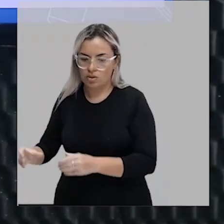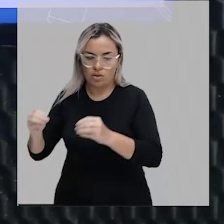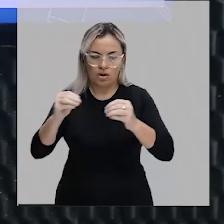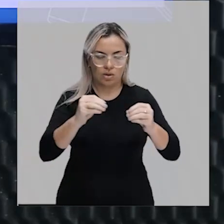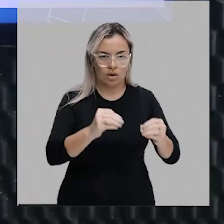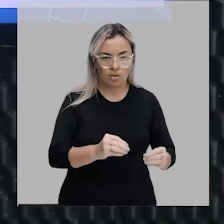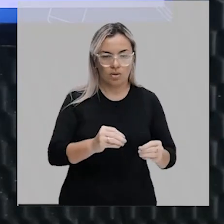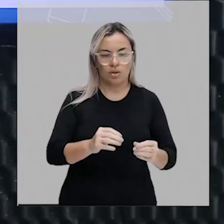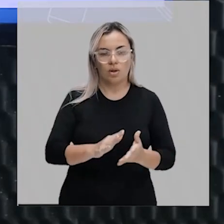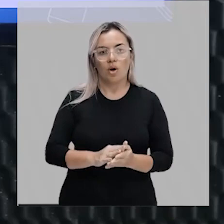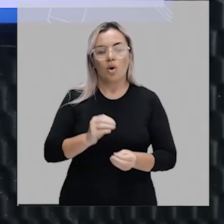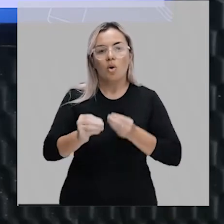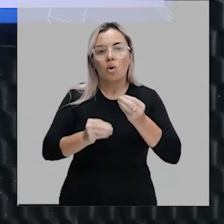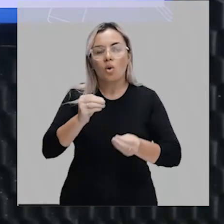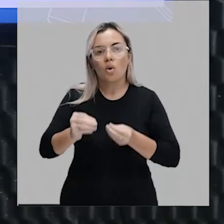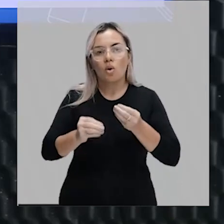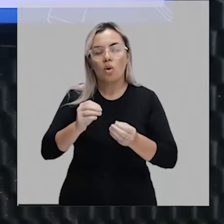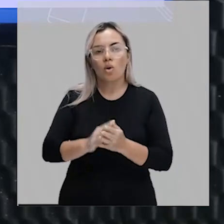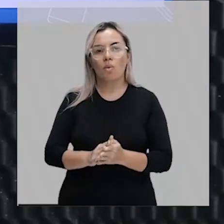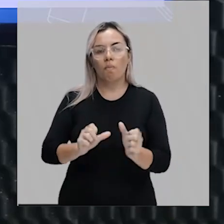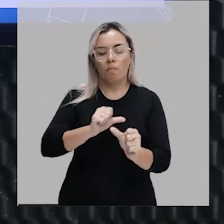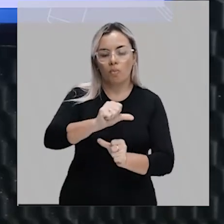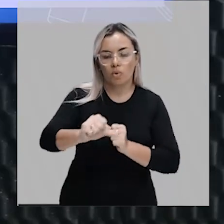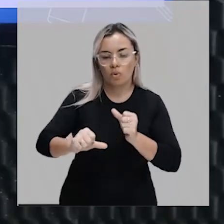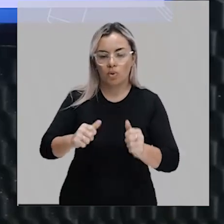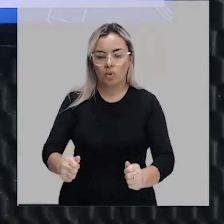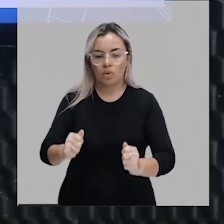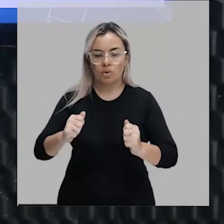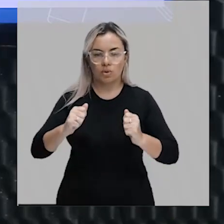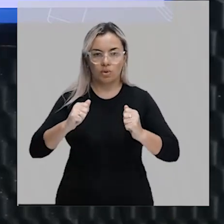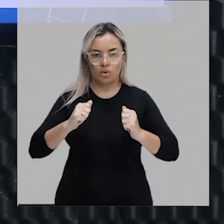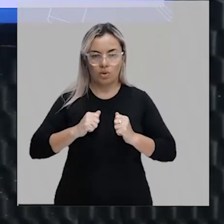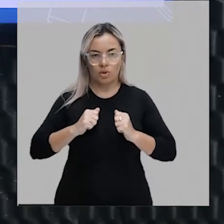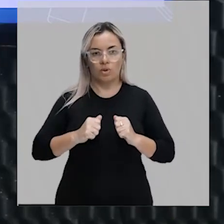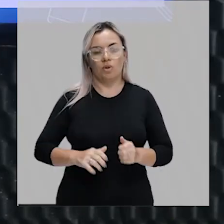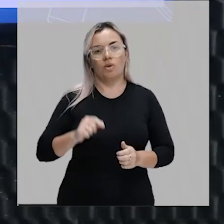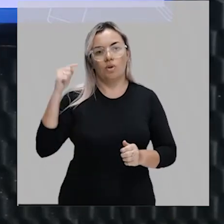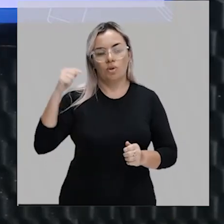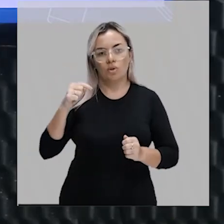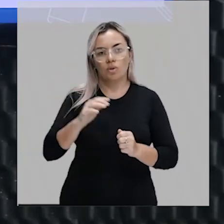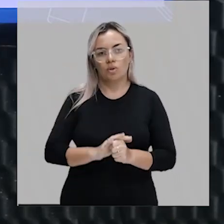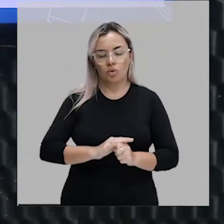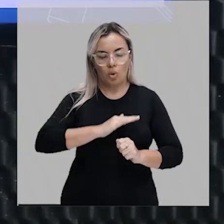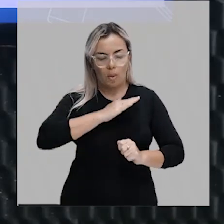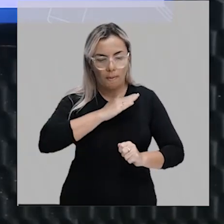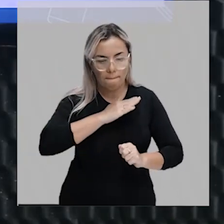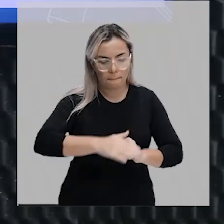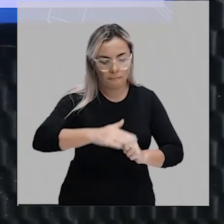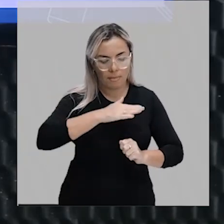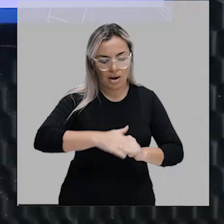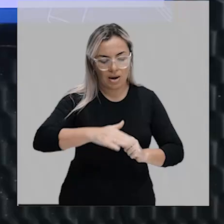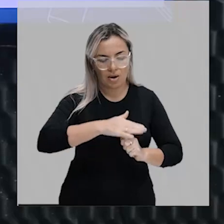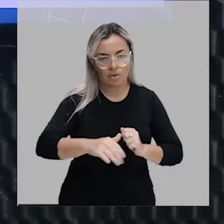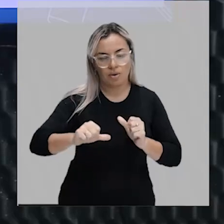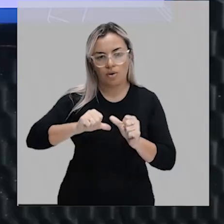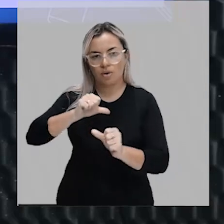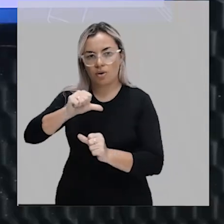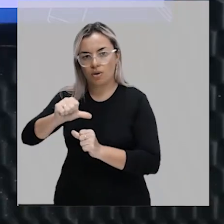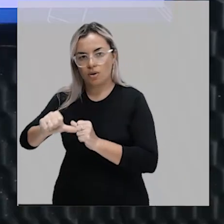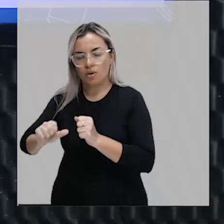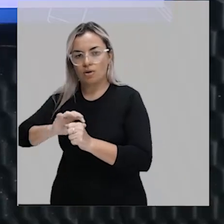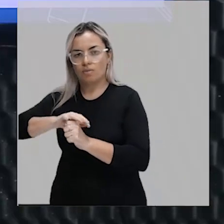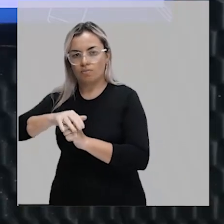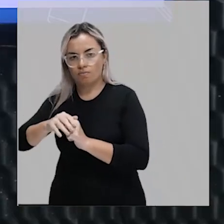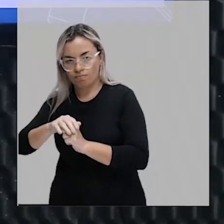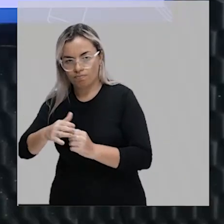sedentarismo, a partir da passagem do chamado paleolítico para o neolítico. As transformações que